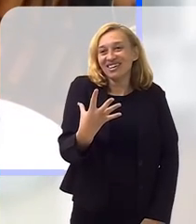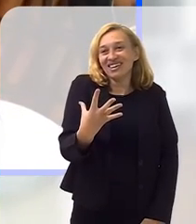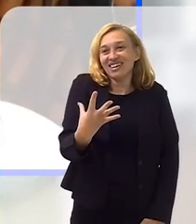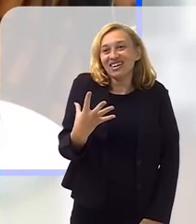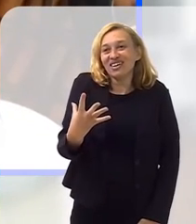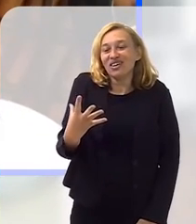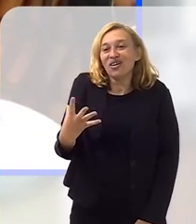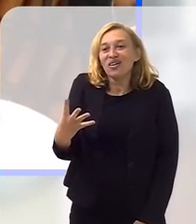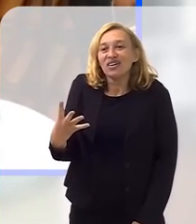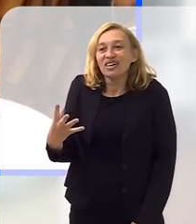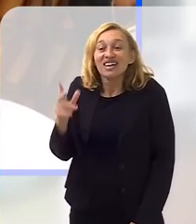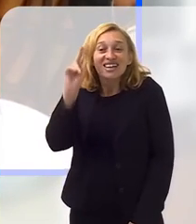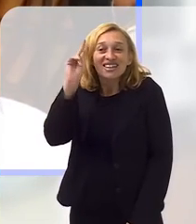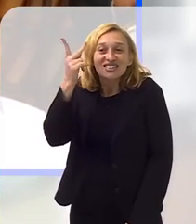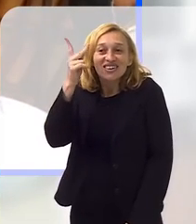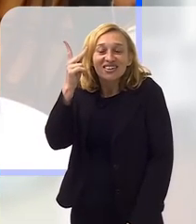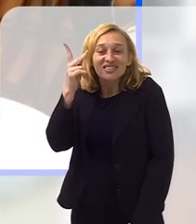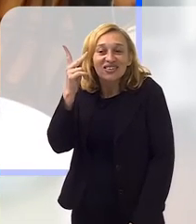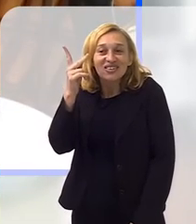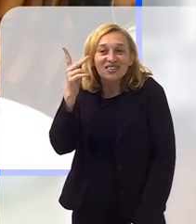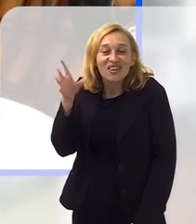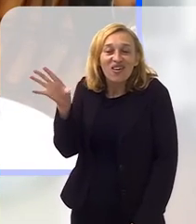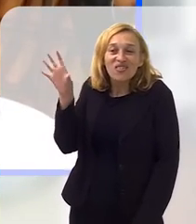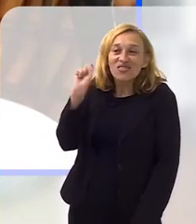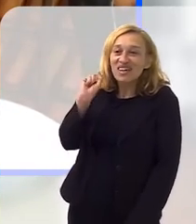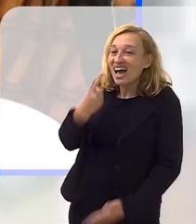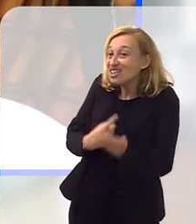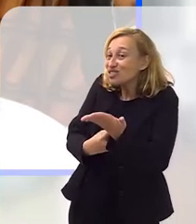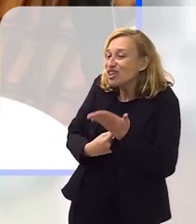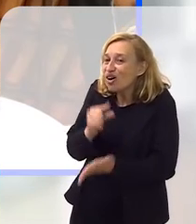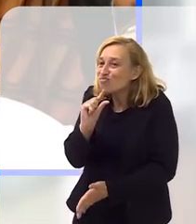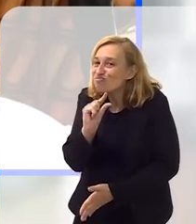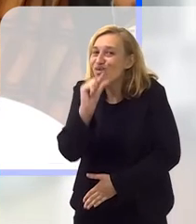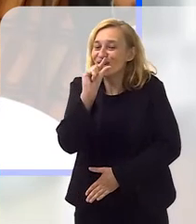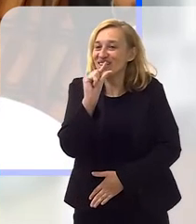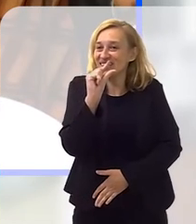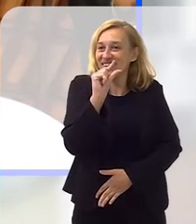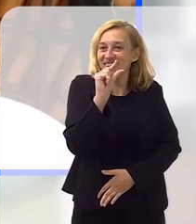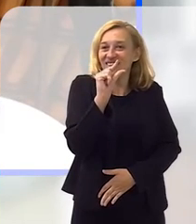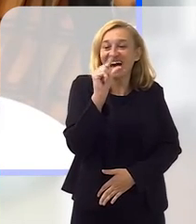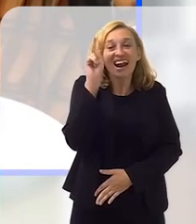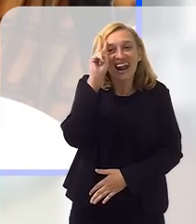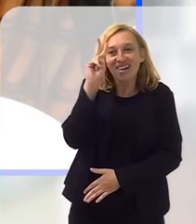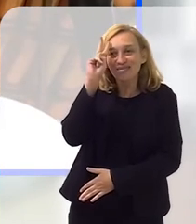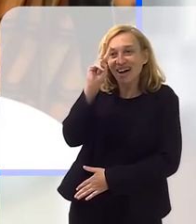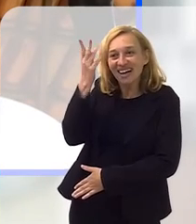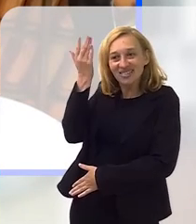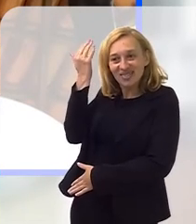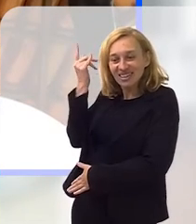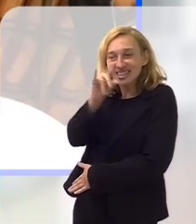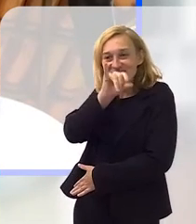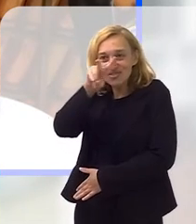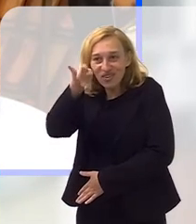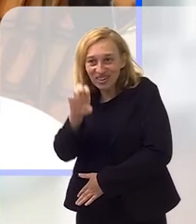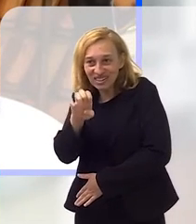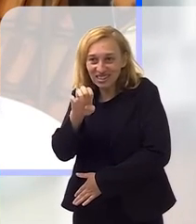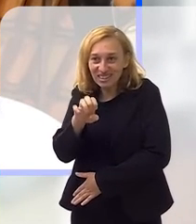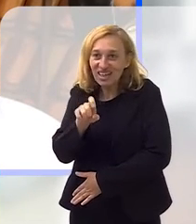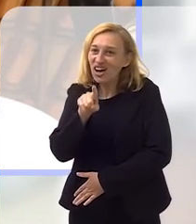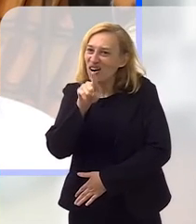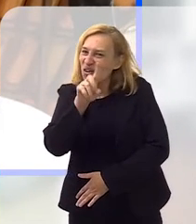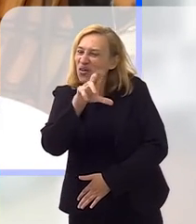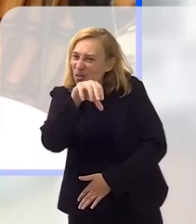muito bom. Eu te agradeço. É muito bom recuperar essa história toda e ajudar um pouquinho a